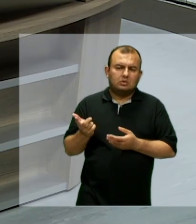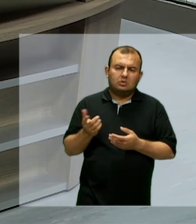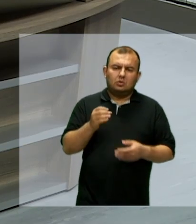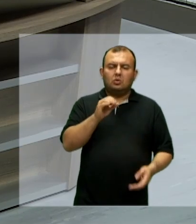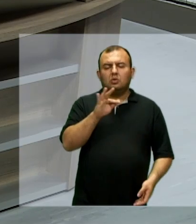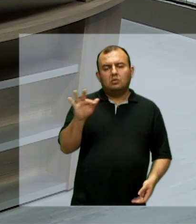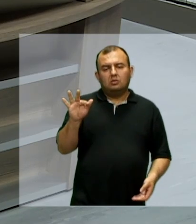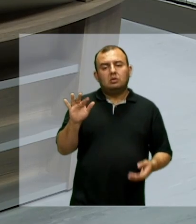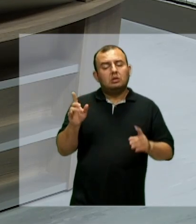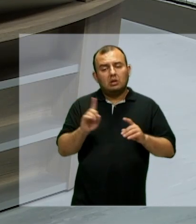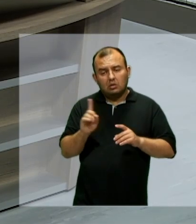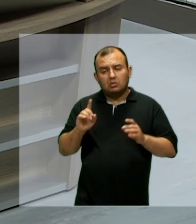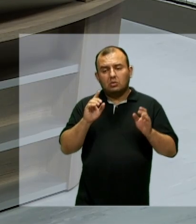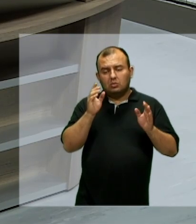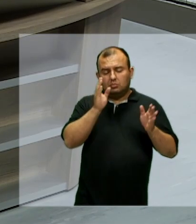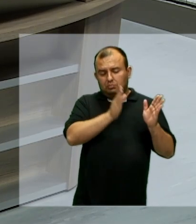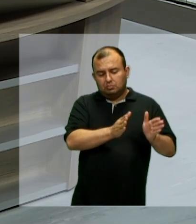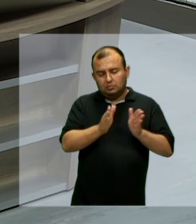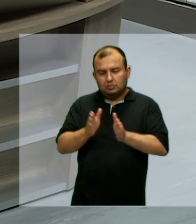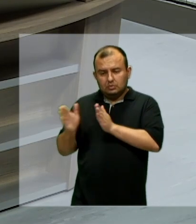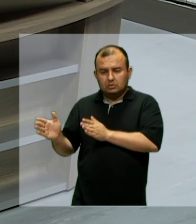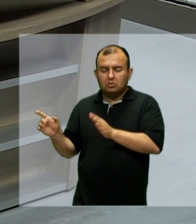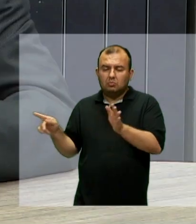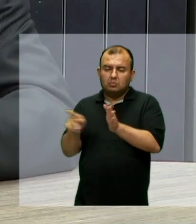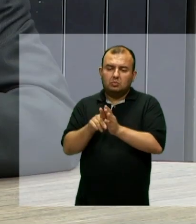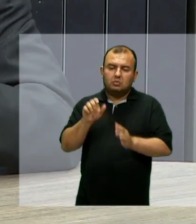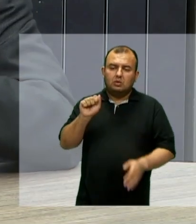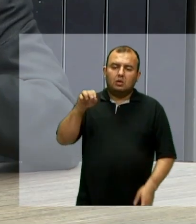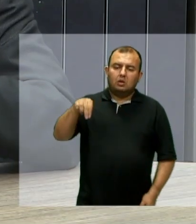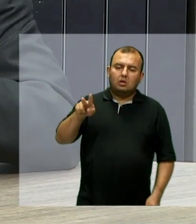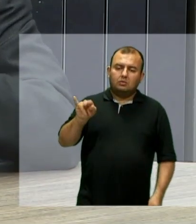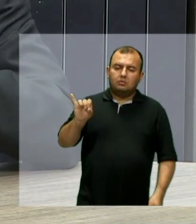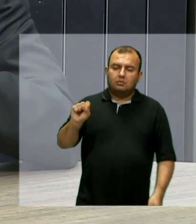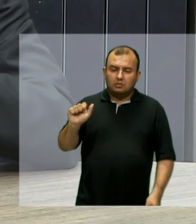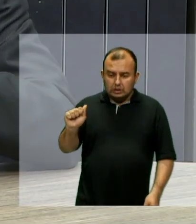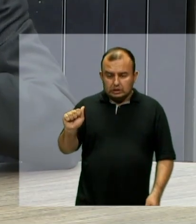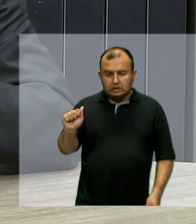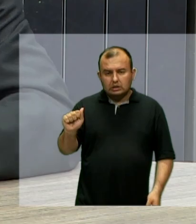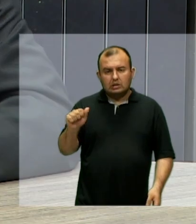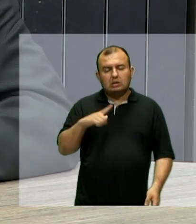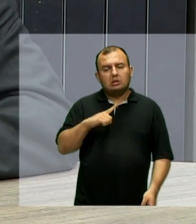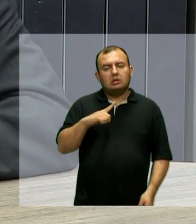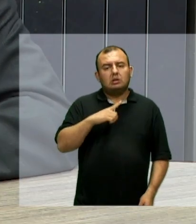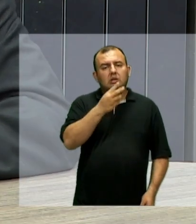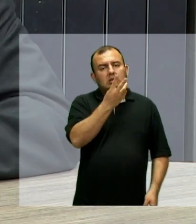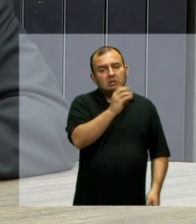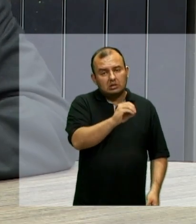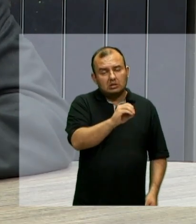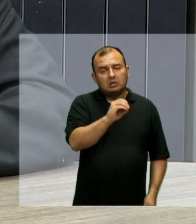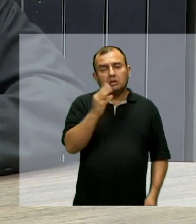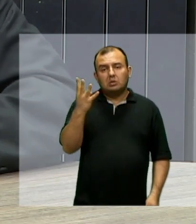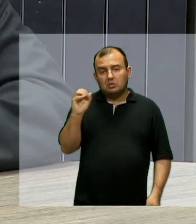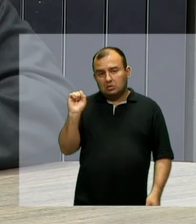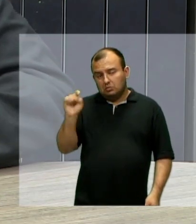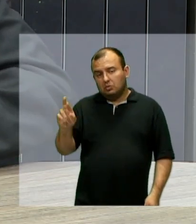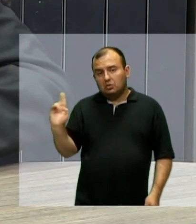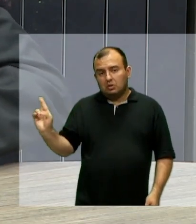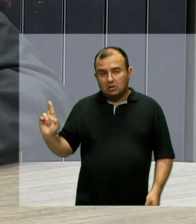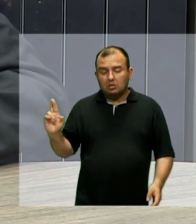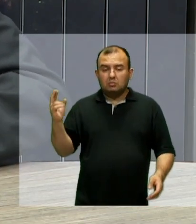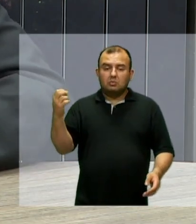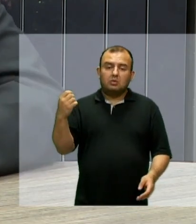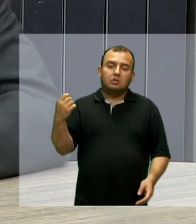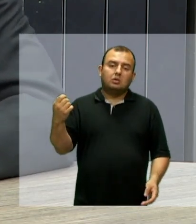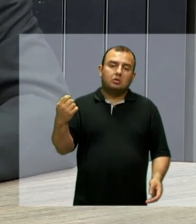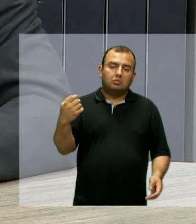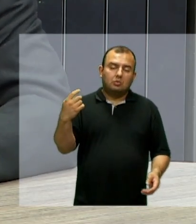off-label, são padronizadas pela própria Anvisa, só que, infelizmente, drogas que custam 30, 40 mil reais uma aplicação e vai se usar muito